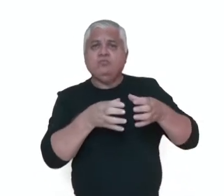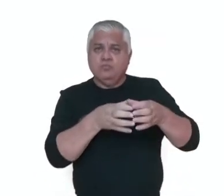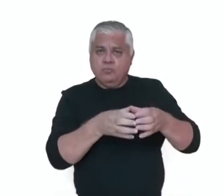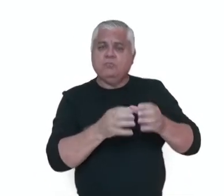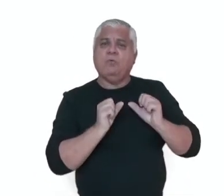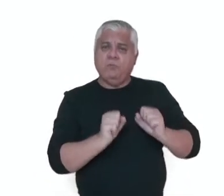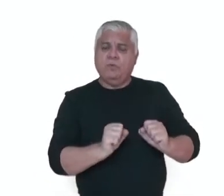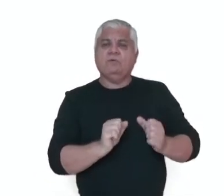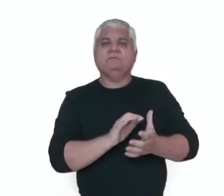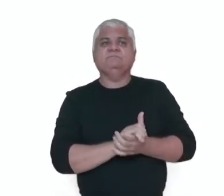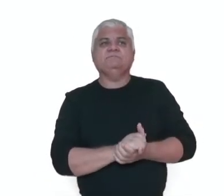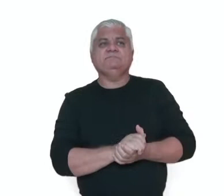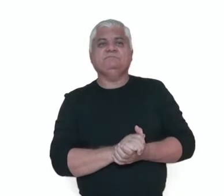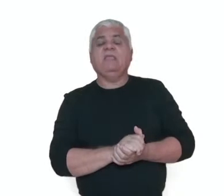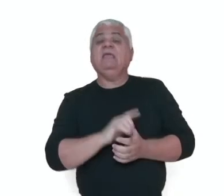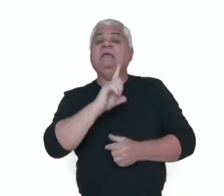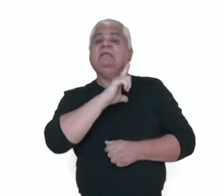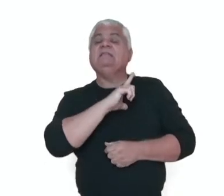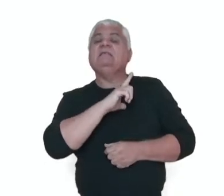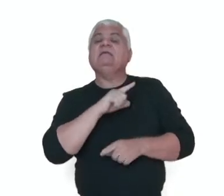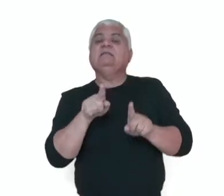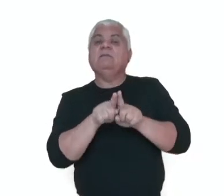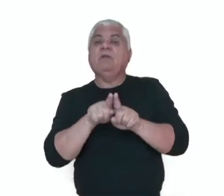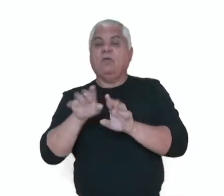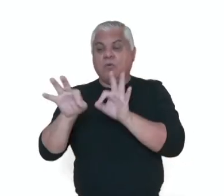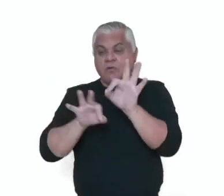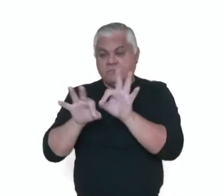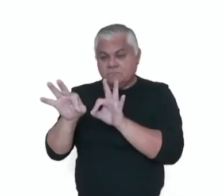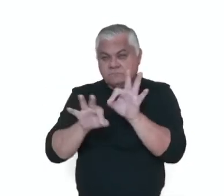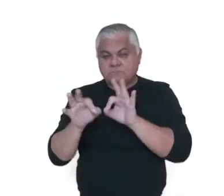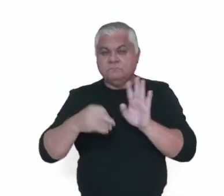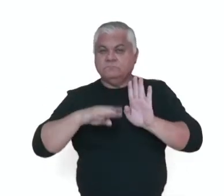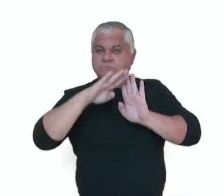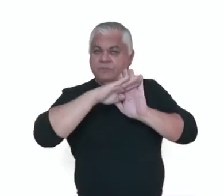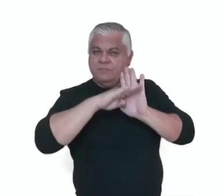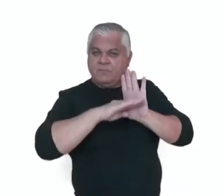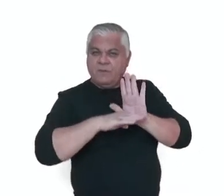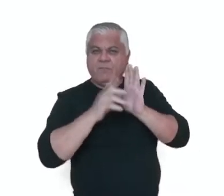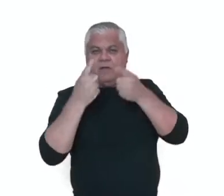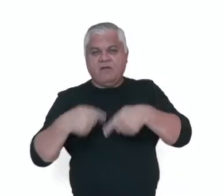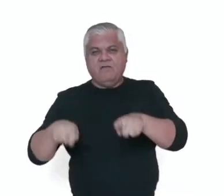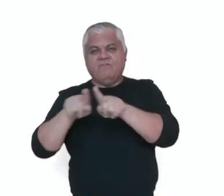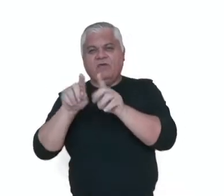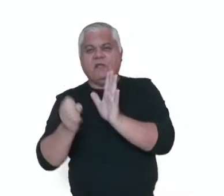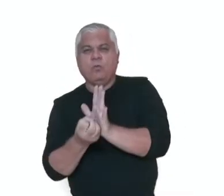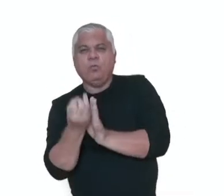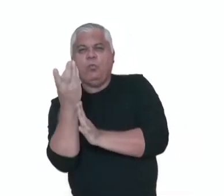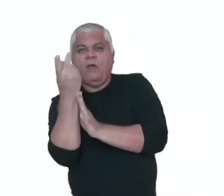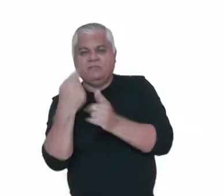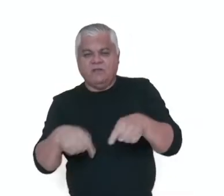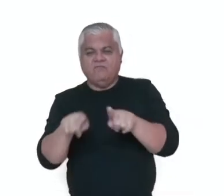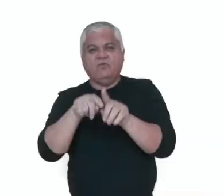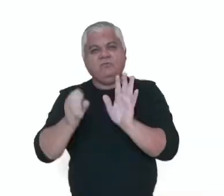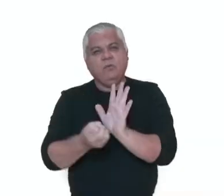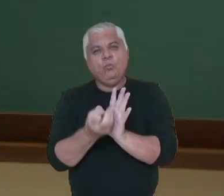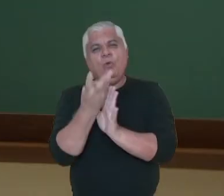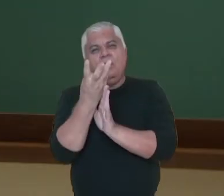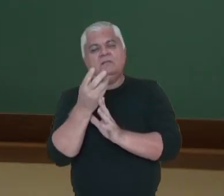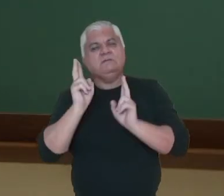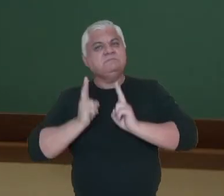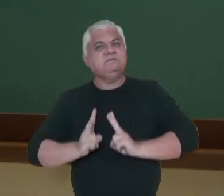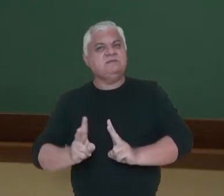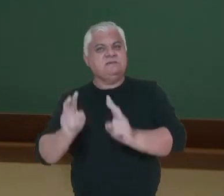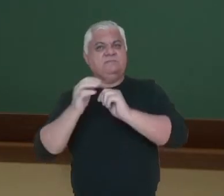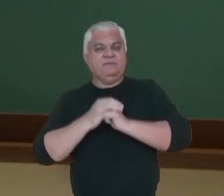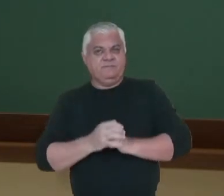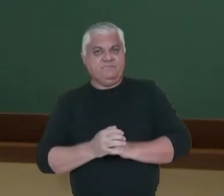composição corporal. São organizadas em sessões planejadas de movimentos repetitivos, com frequência e intensidade definidas.